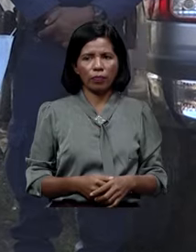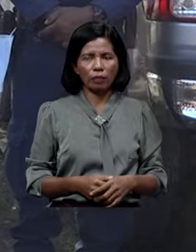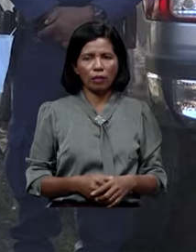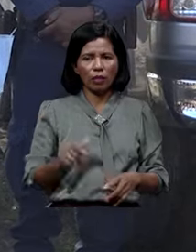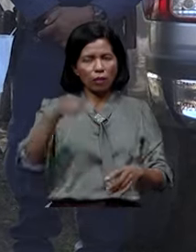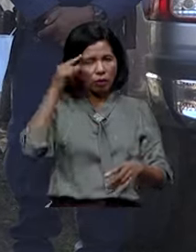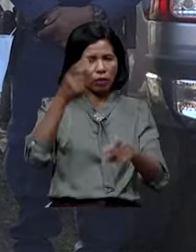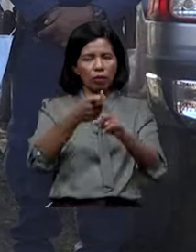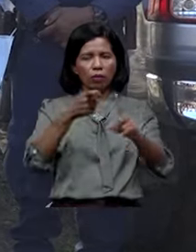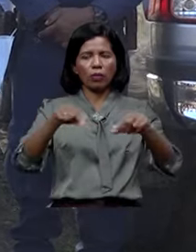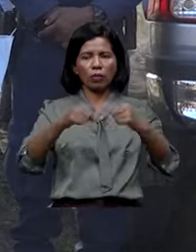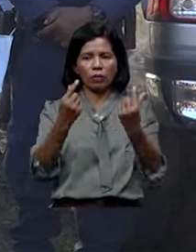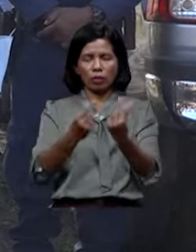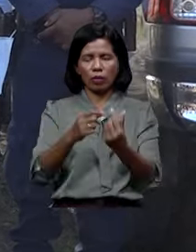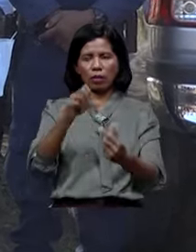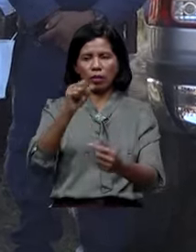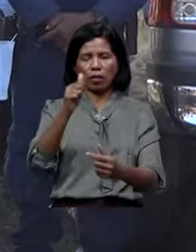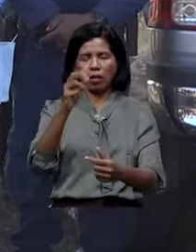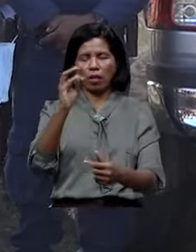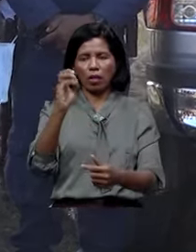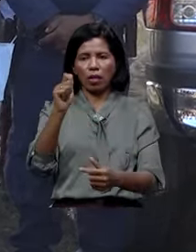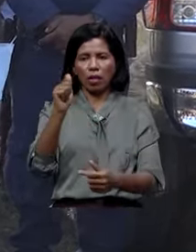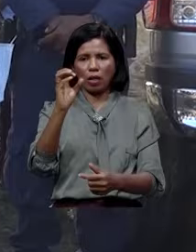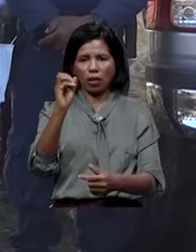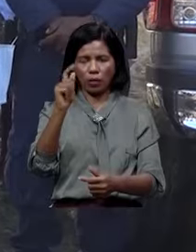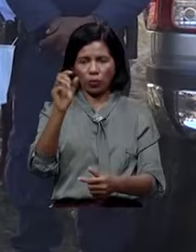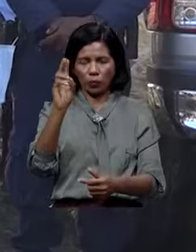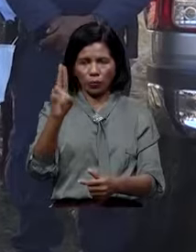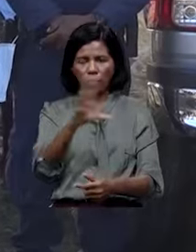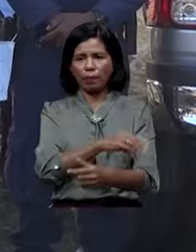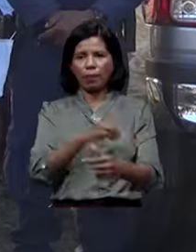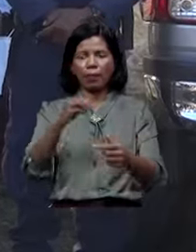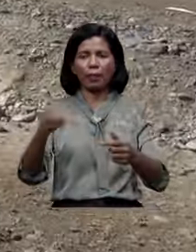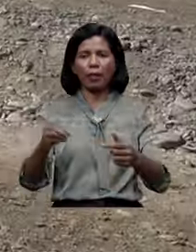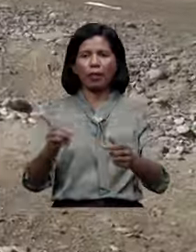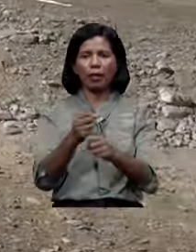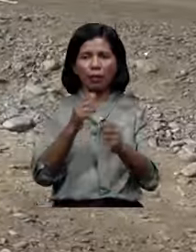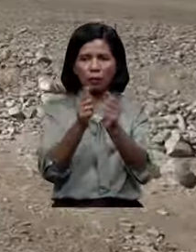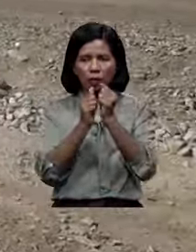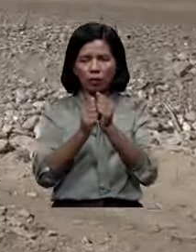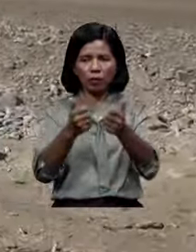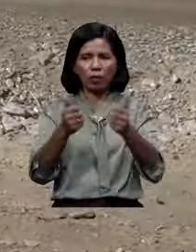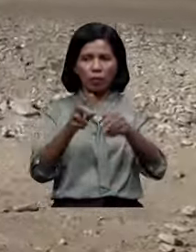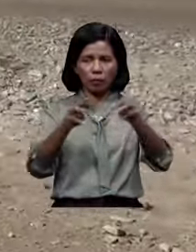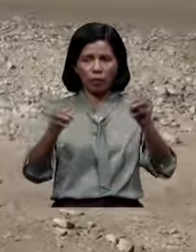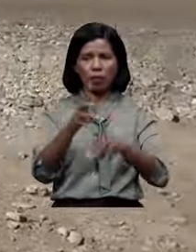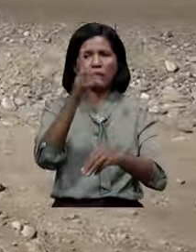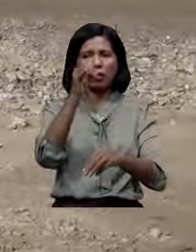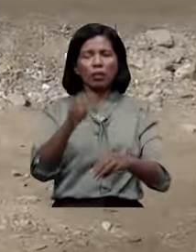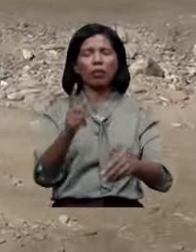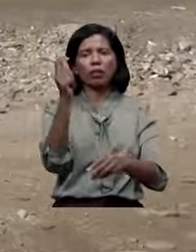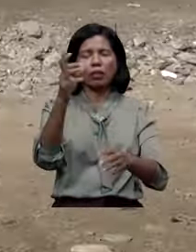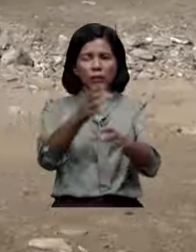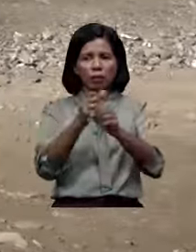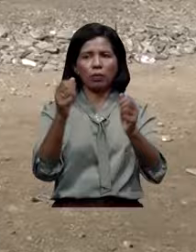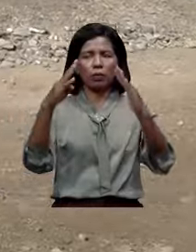Governo liu se equipa conjunta nebe liderado husi sekretario estado asunto toponimia na organizasyon urbana hamutu ku autoridad municipi di Litersane sobutan